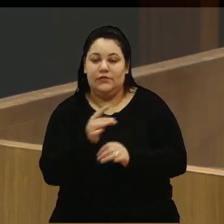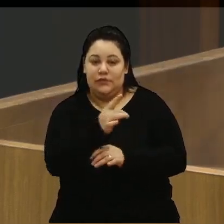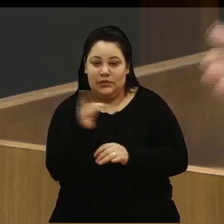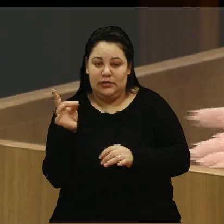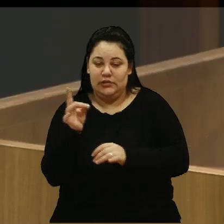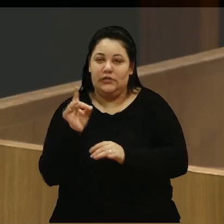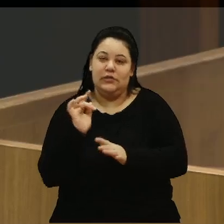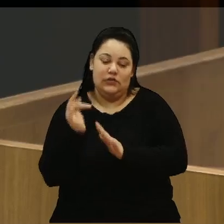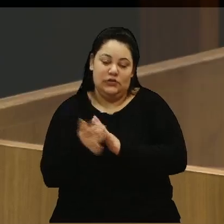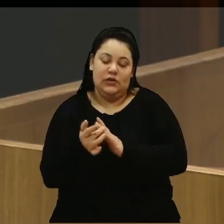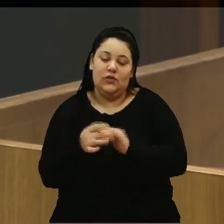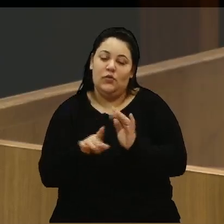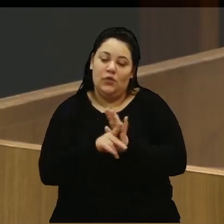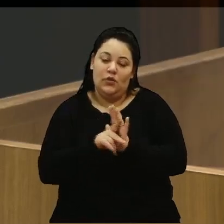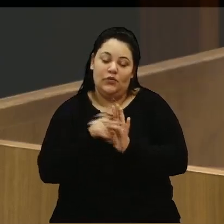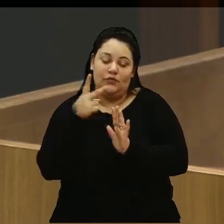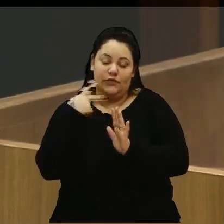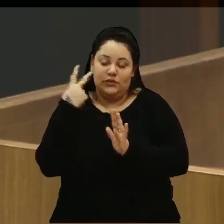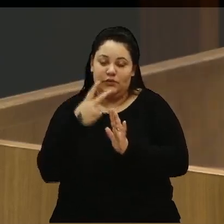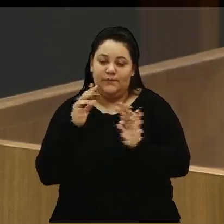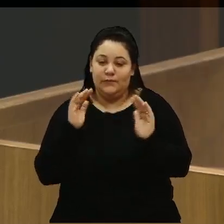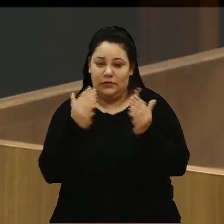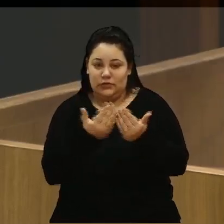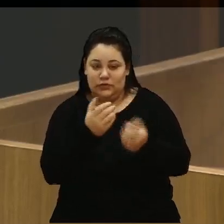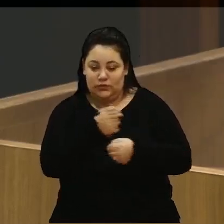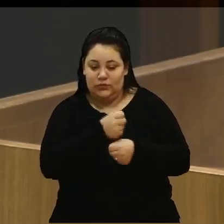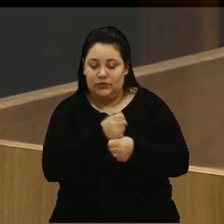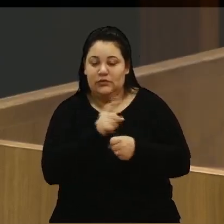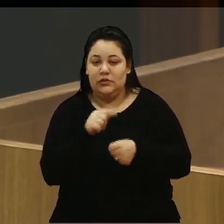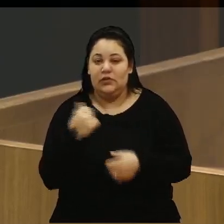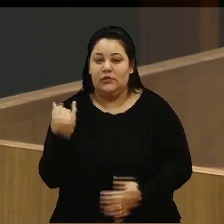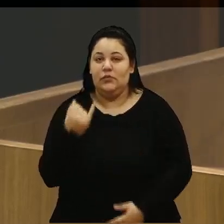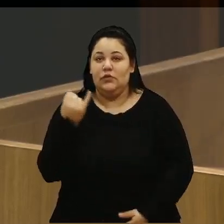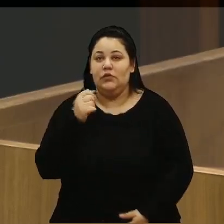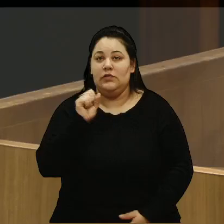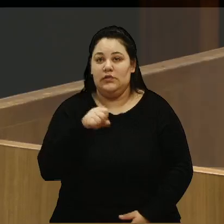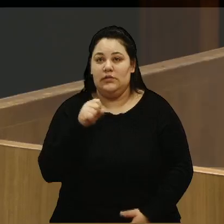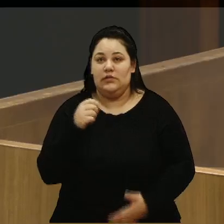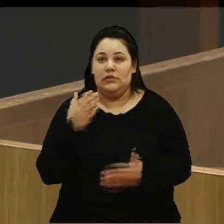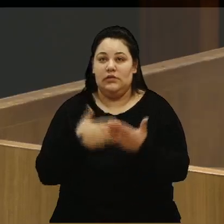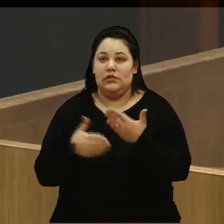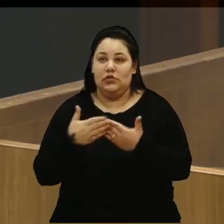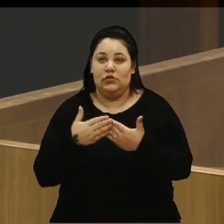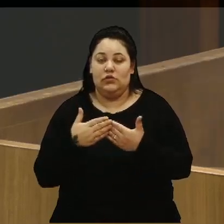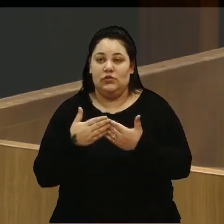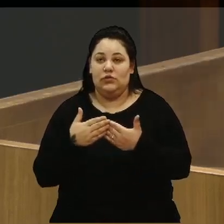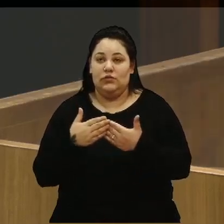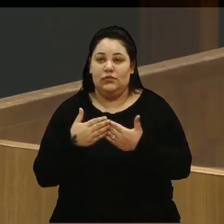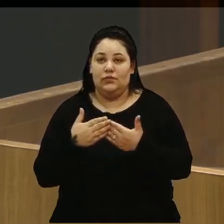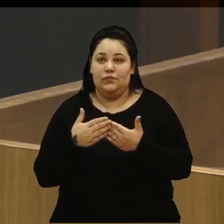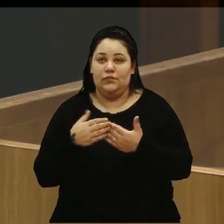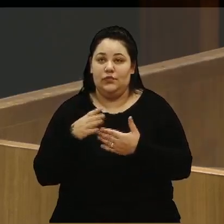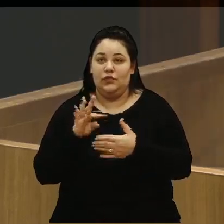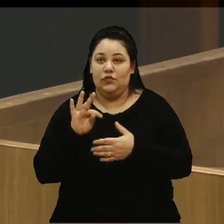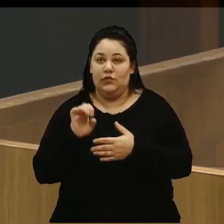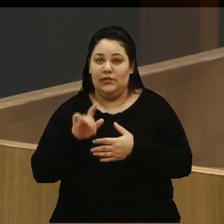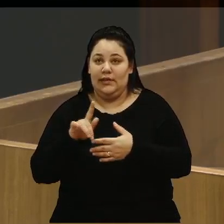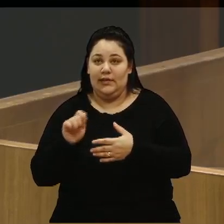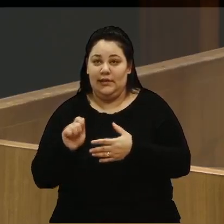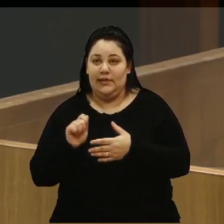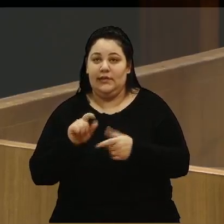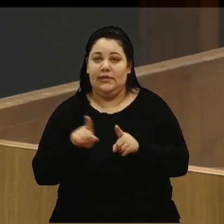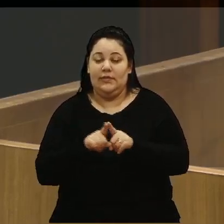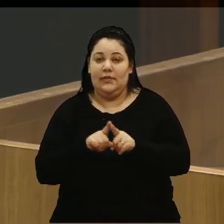vereadores, que vai ter essas obras de contenções e que são importantes, né, em toda essa extensão do Arroio Teca. Uma